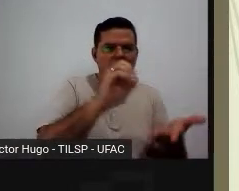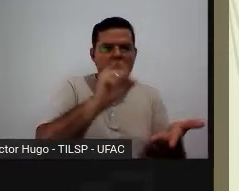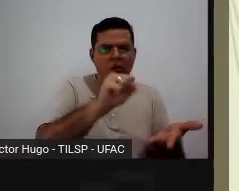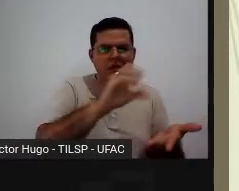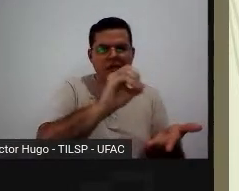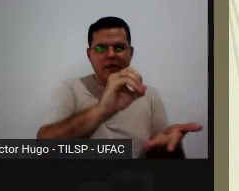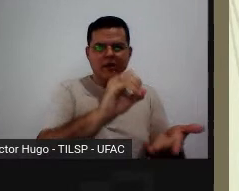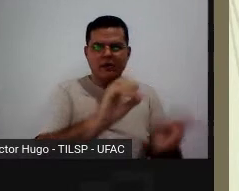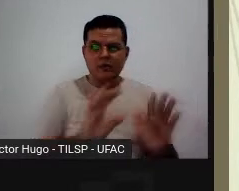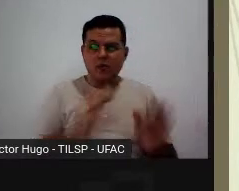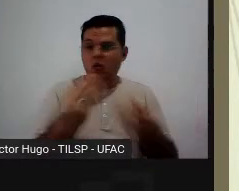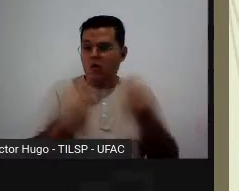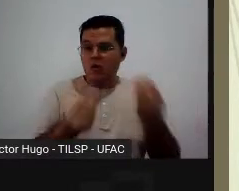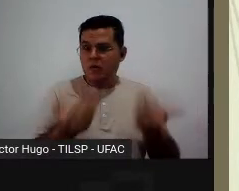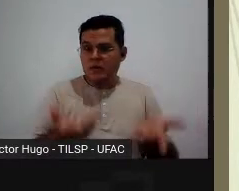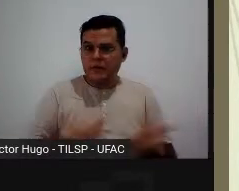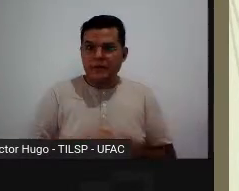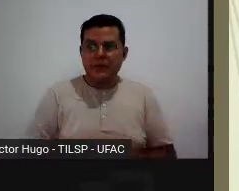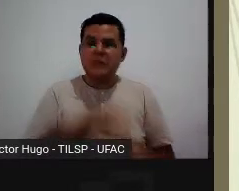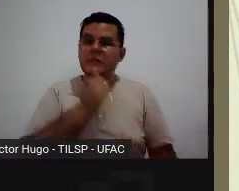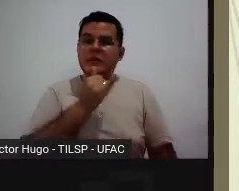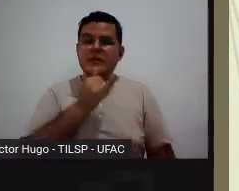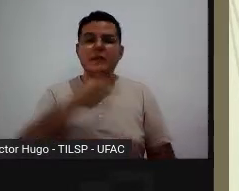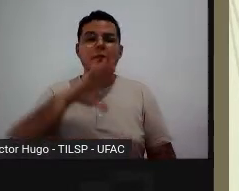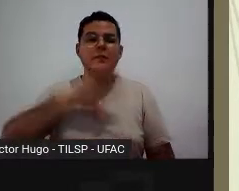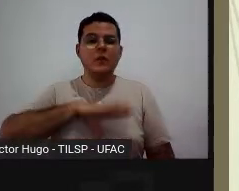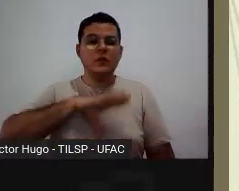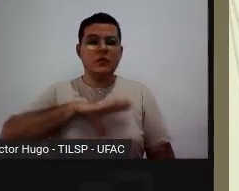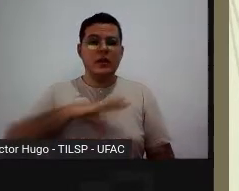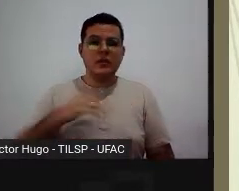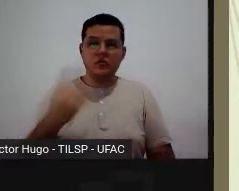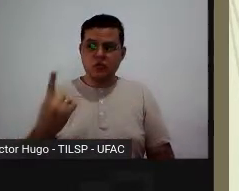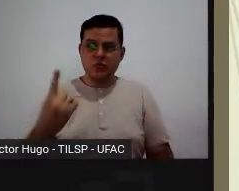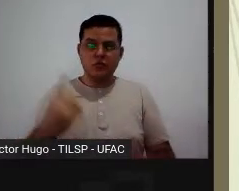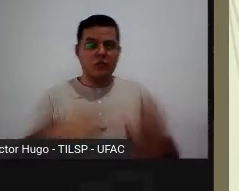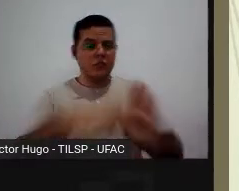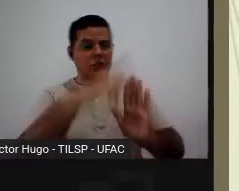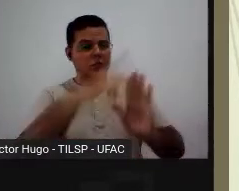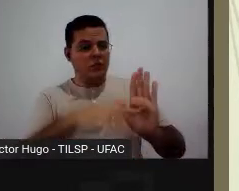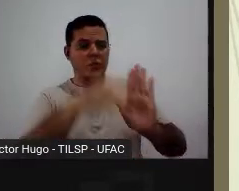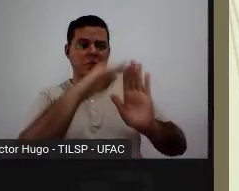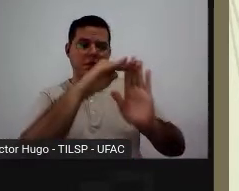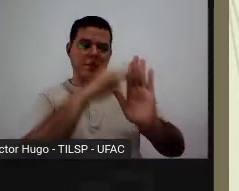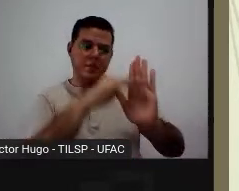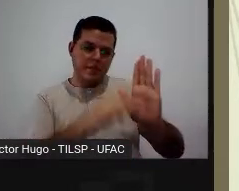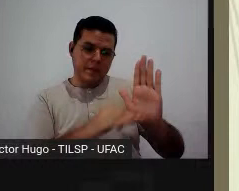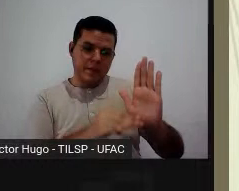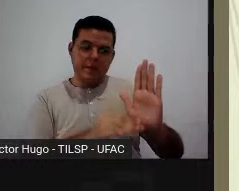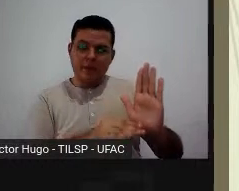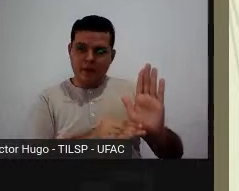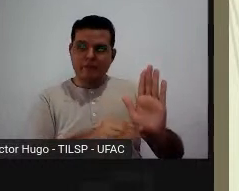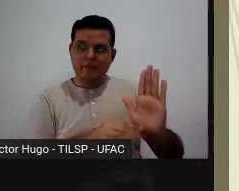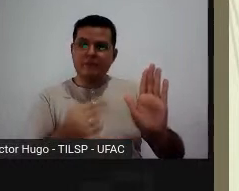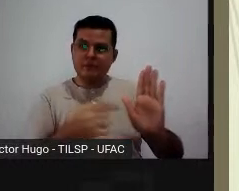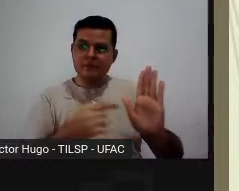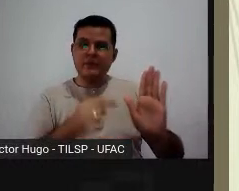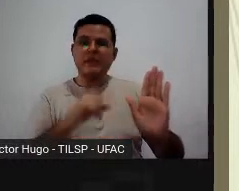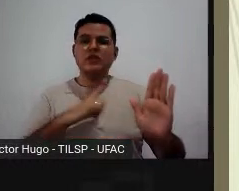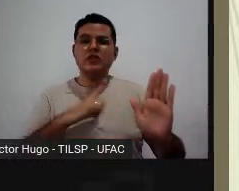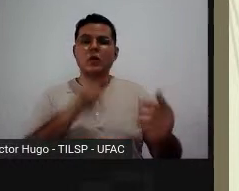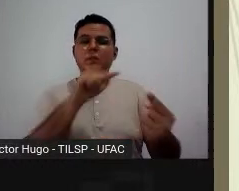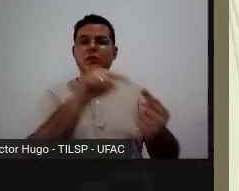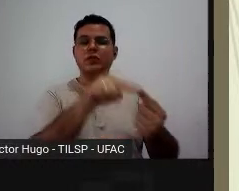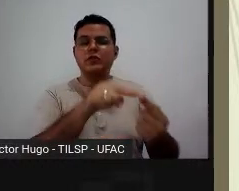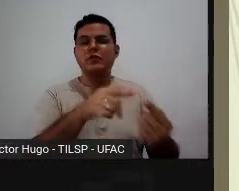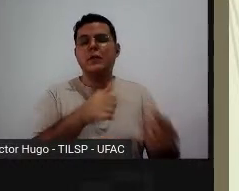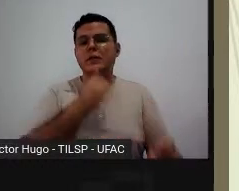No plano de curso de língua portuguesa 1, de 1979, ainda, na parte dos objetivos, nós temos na unidade 1 a